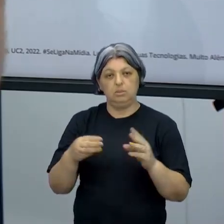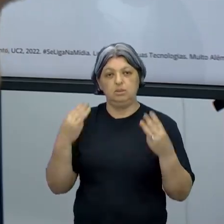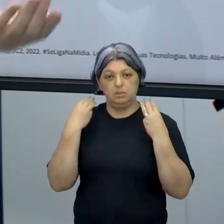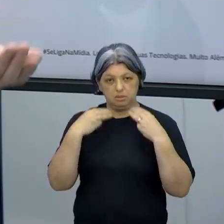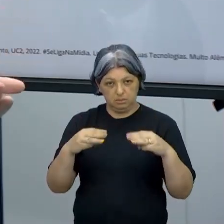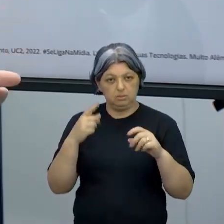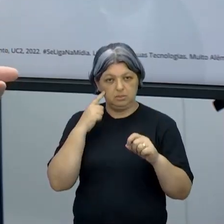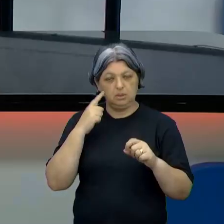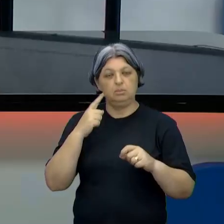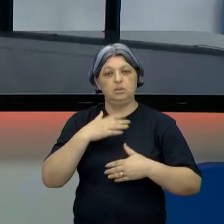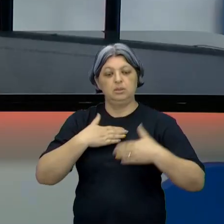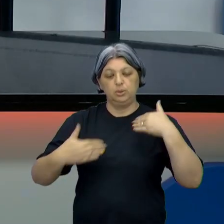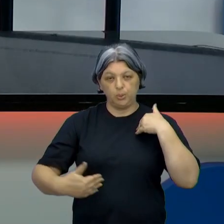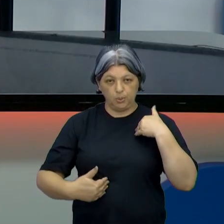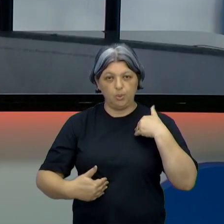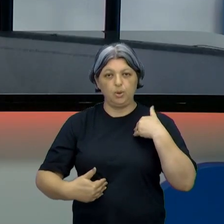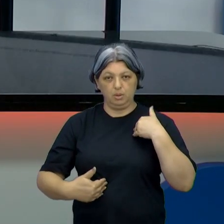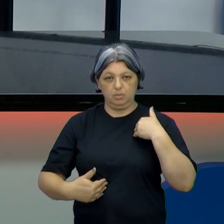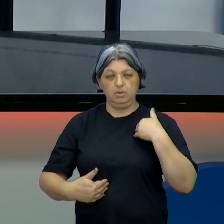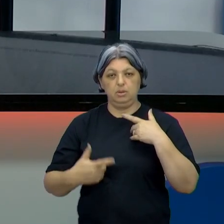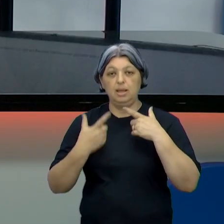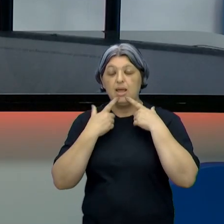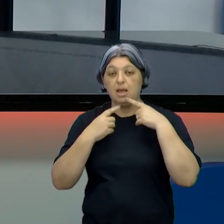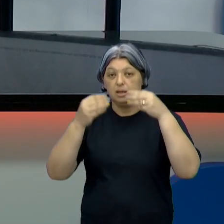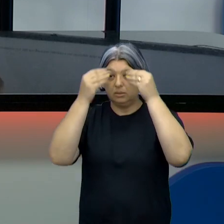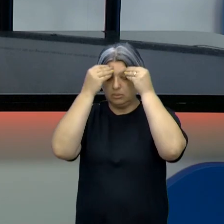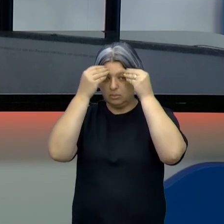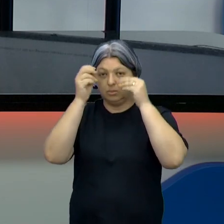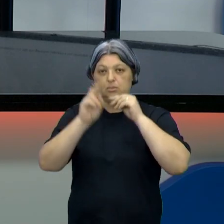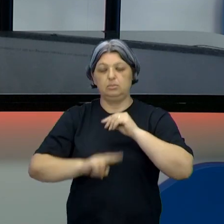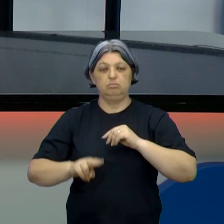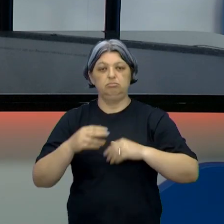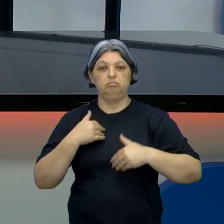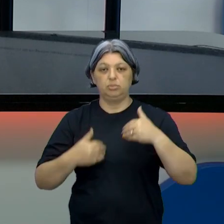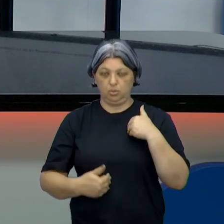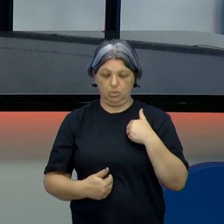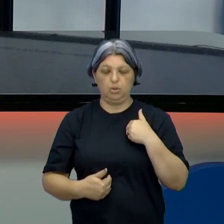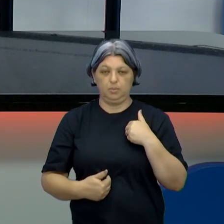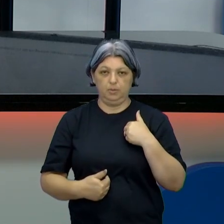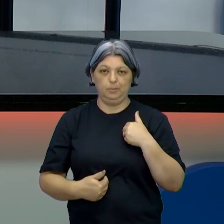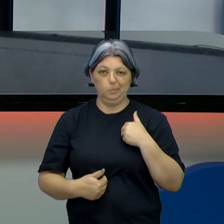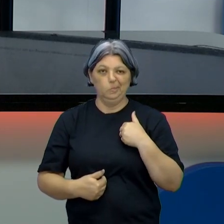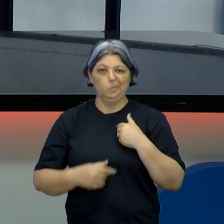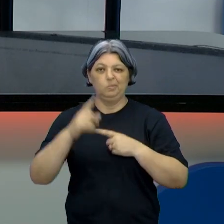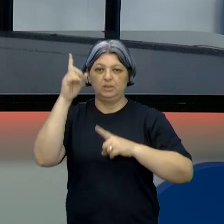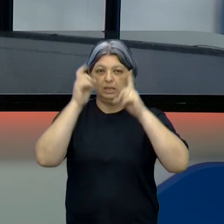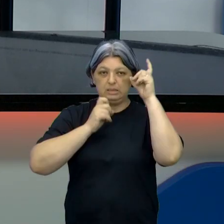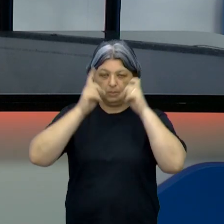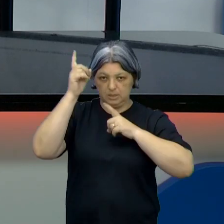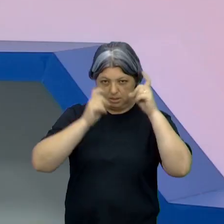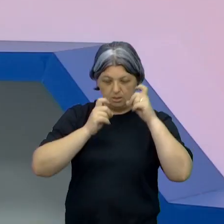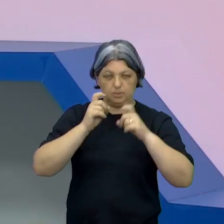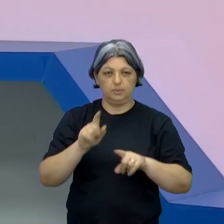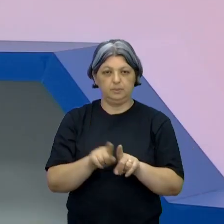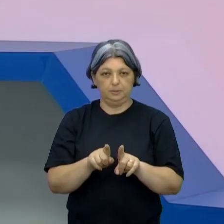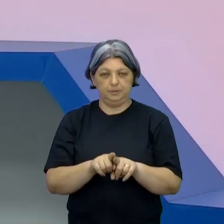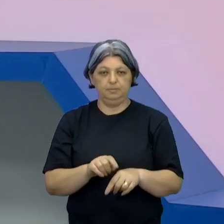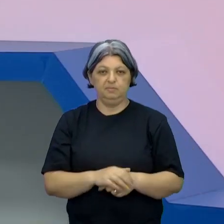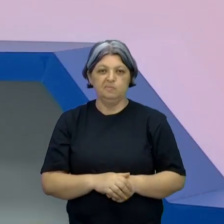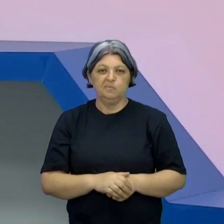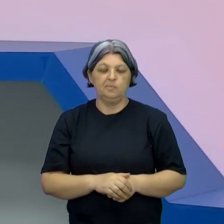da expressão corporal. Né? Uma linguagem que utiliza a expressão corporal para se comunicar. Se comunicar. Então,